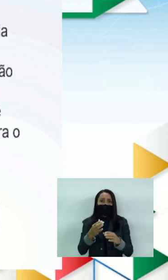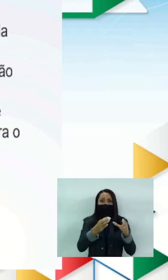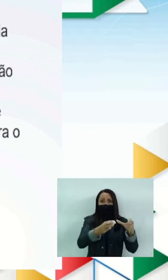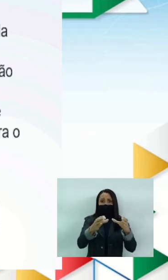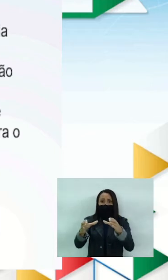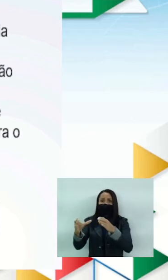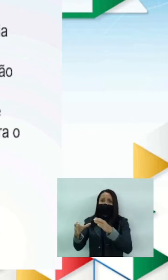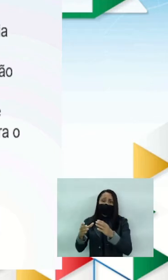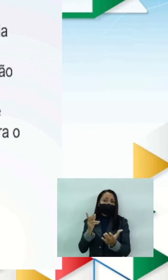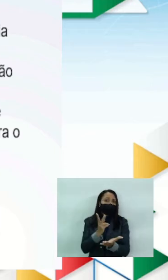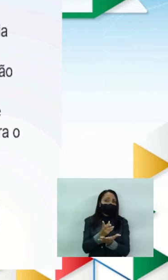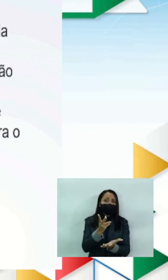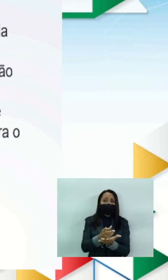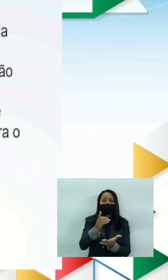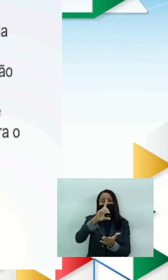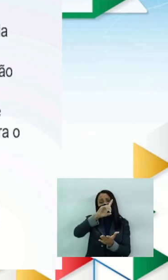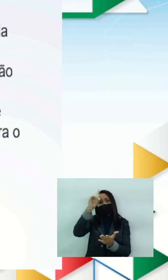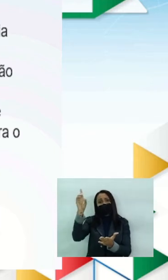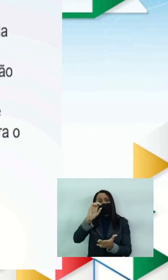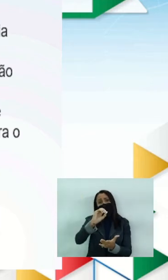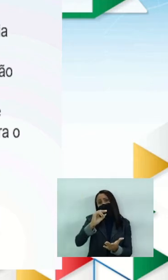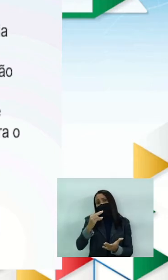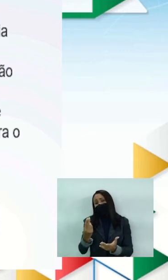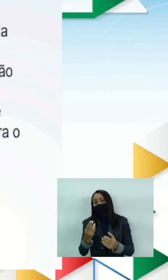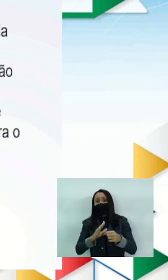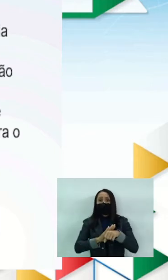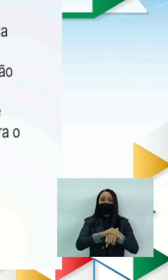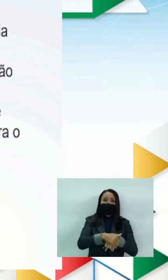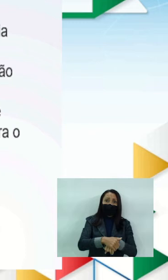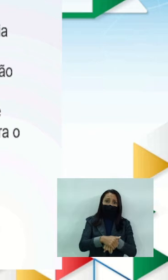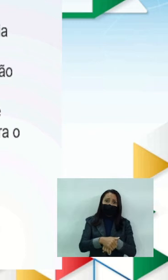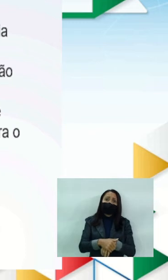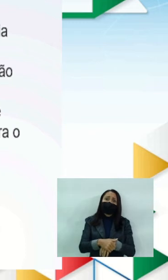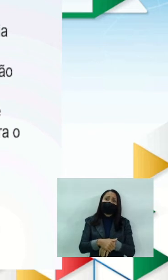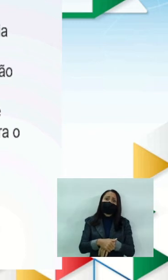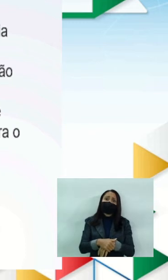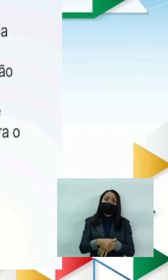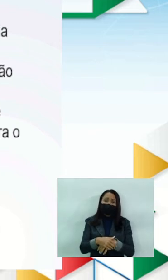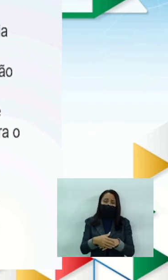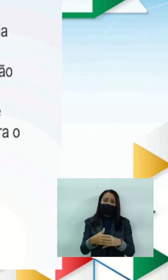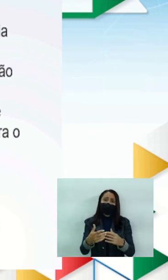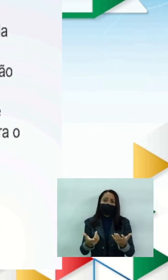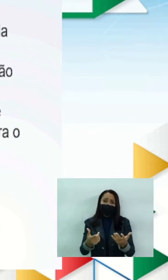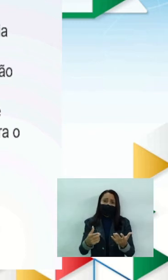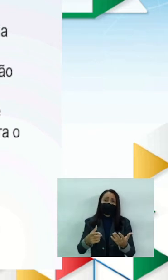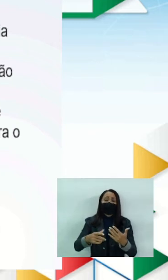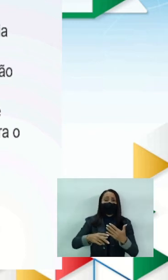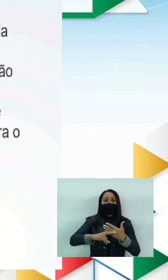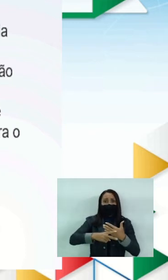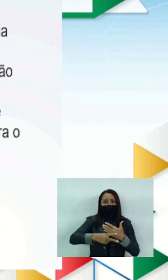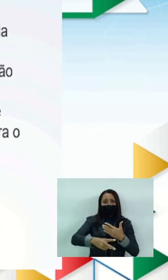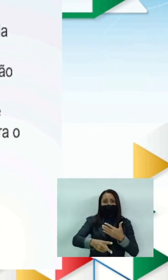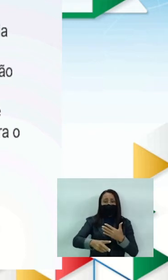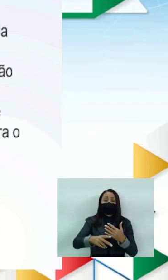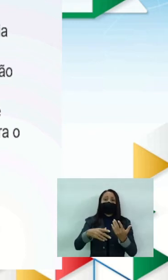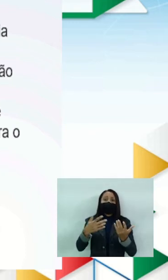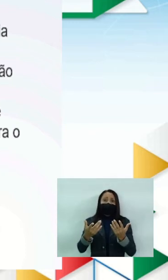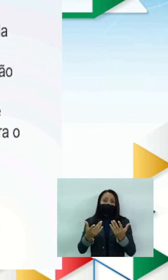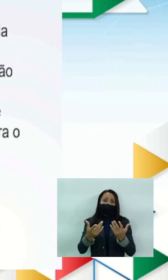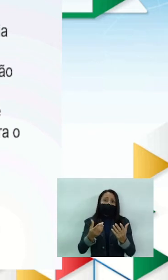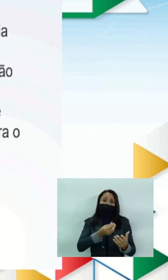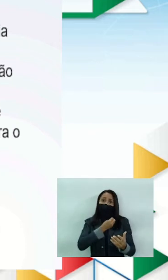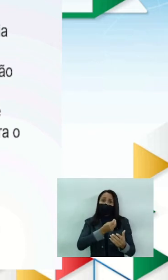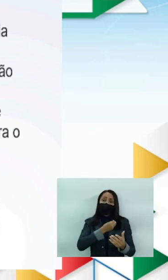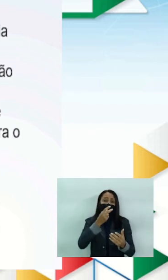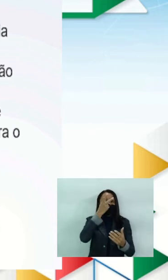seriam sempre dia ou sempre noite, o que teria consequências tanto para o clima mundial como para o estilo de vida das pessoas,